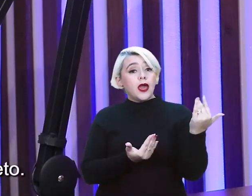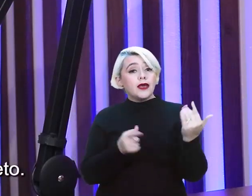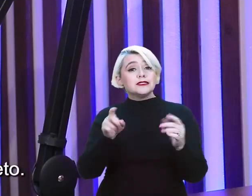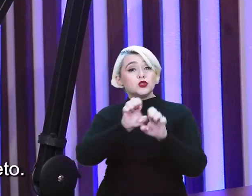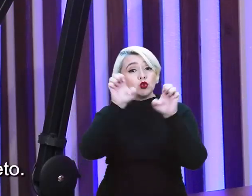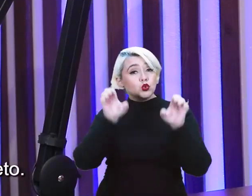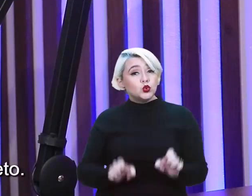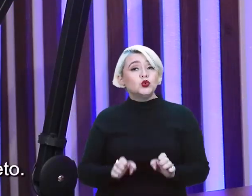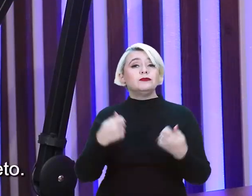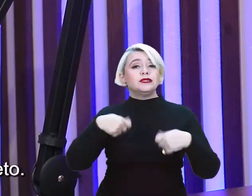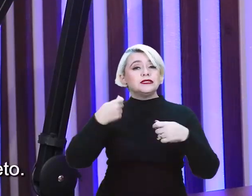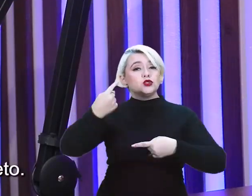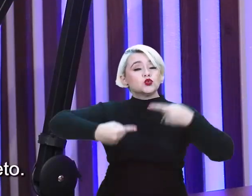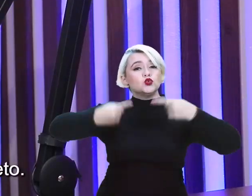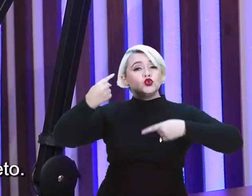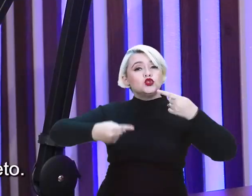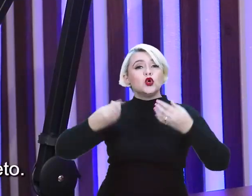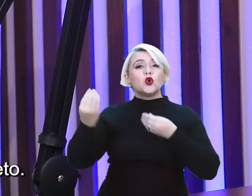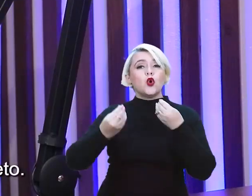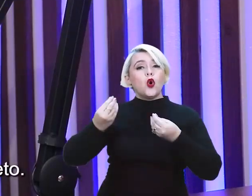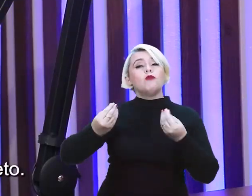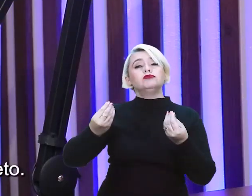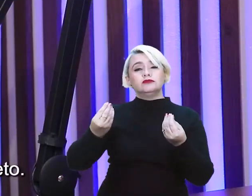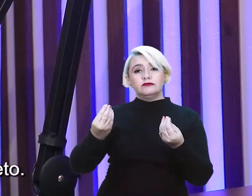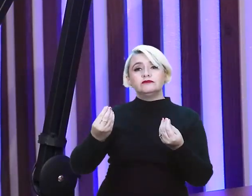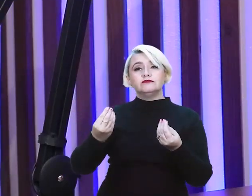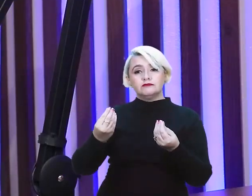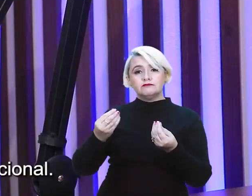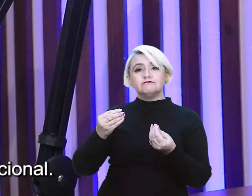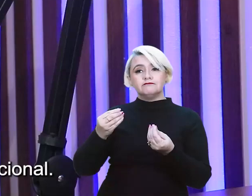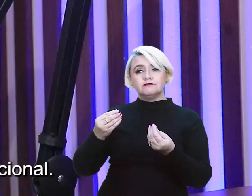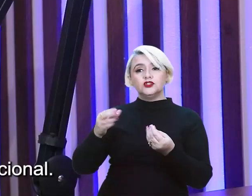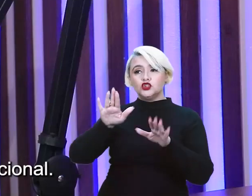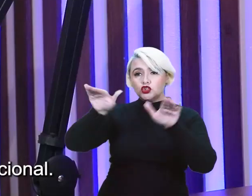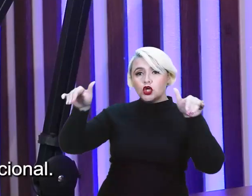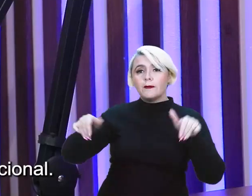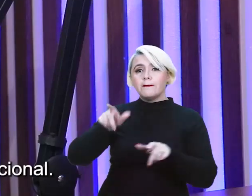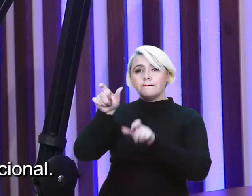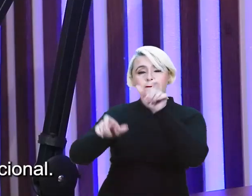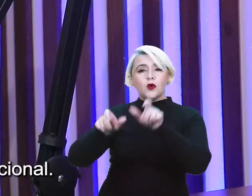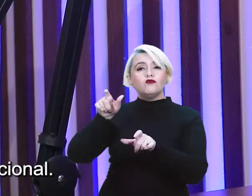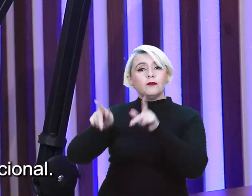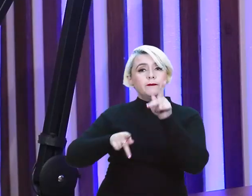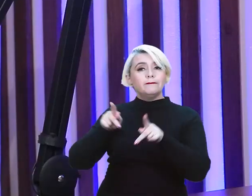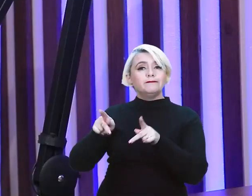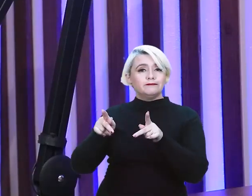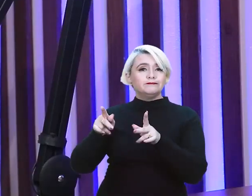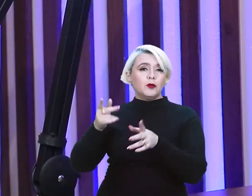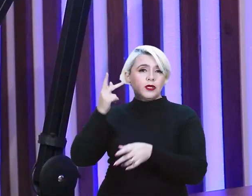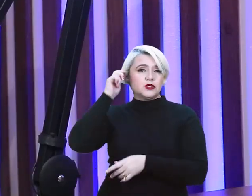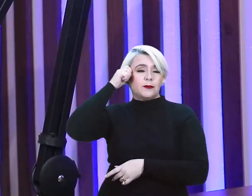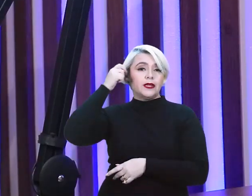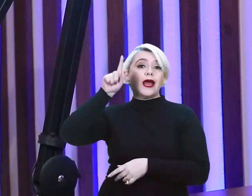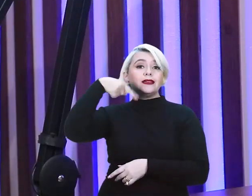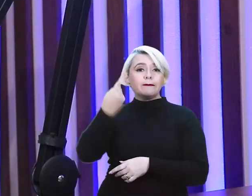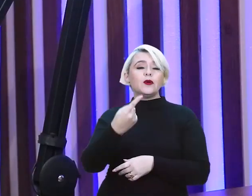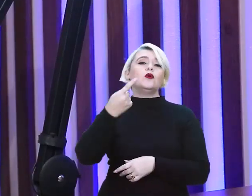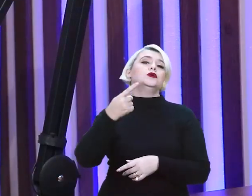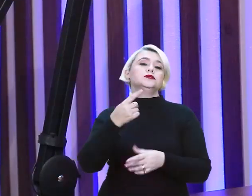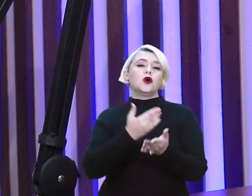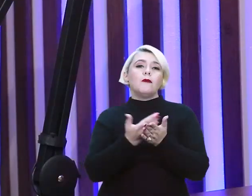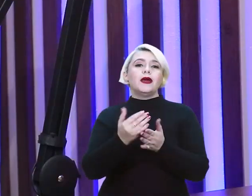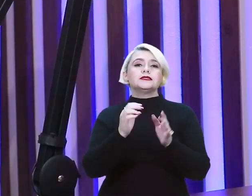e repensada com o diálogo com o povo preto. Depois ele se torna, então, institucional. Porque